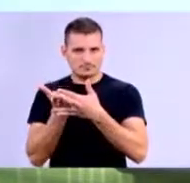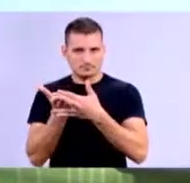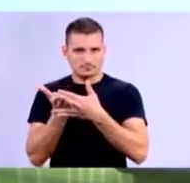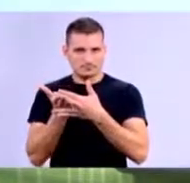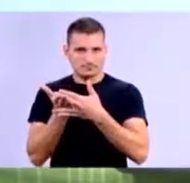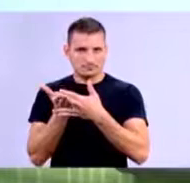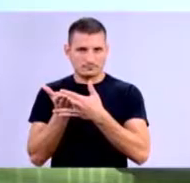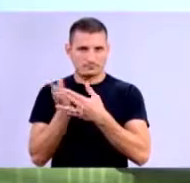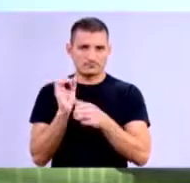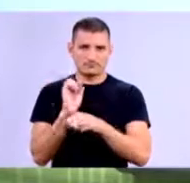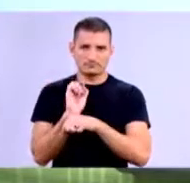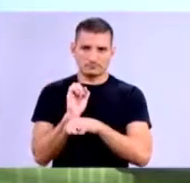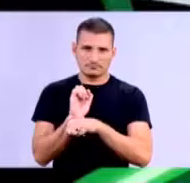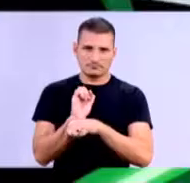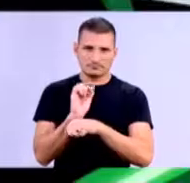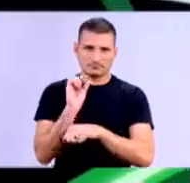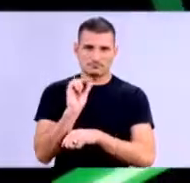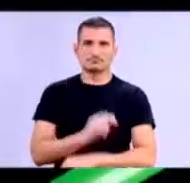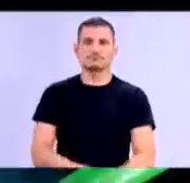daqui a pouco. Tchau!